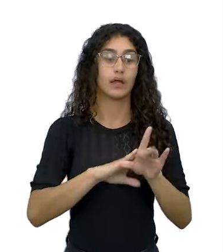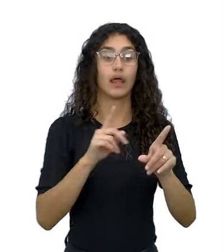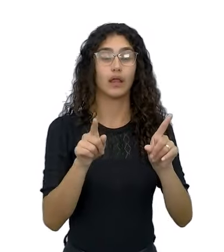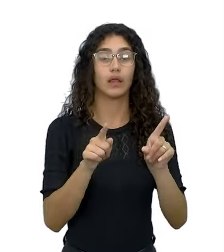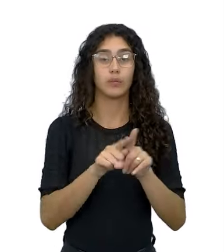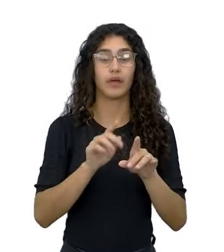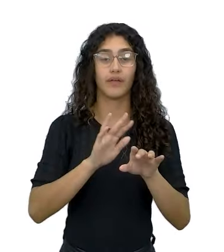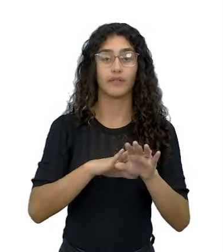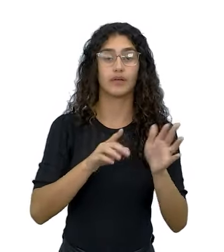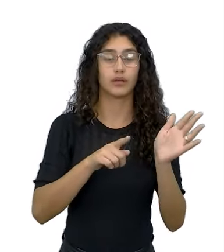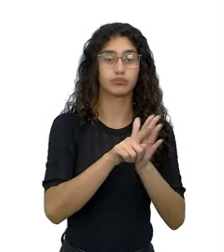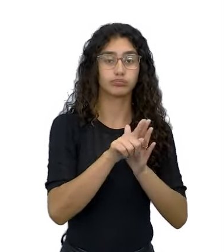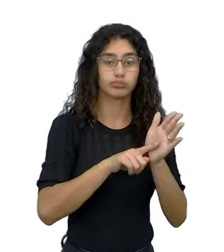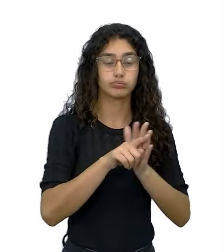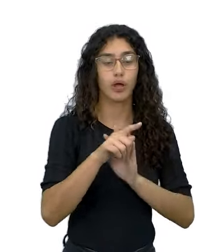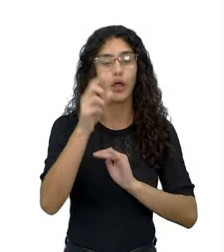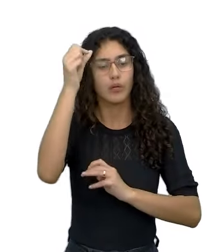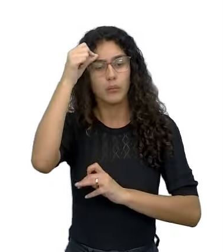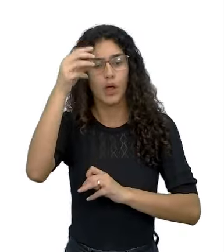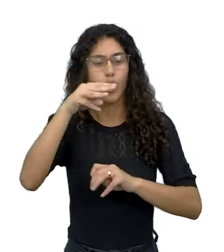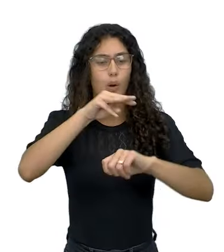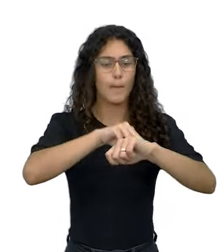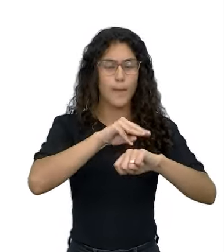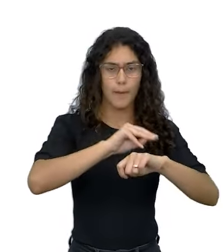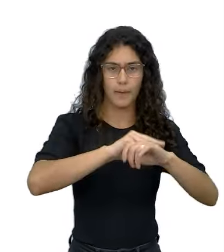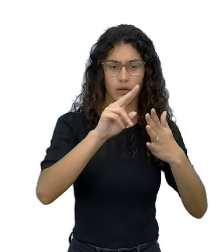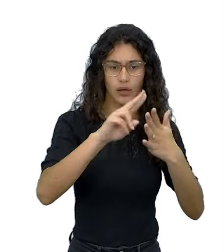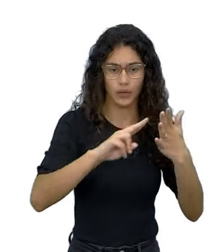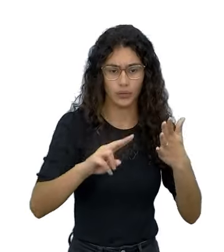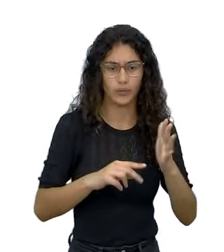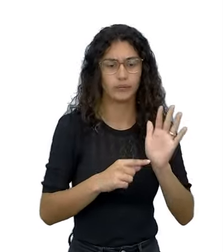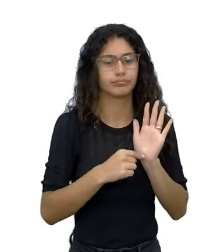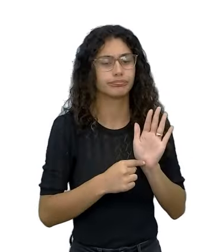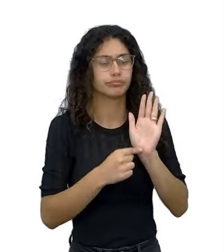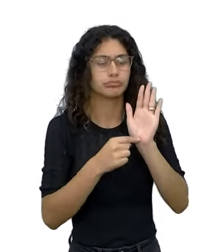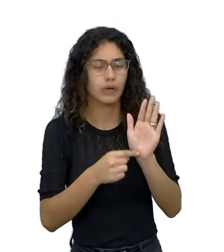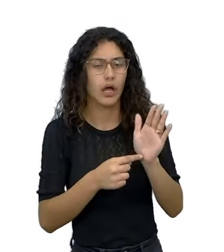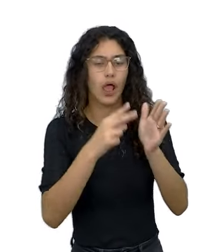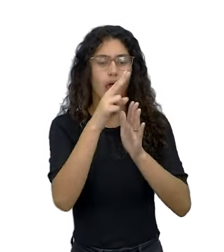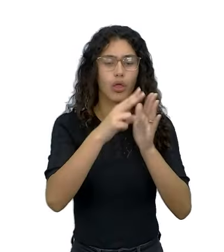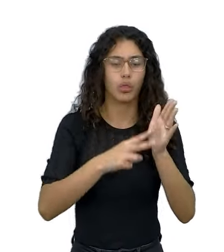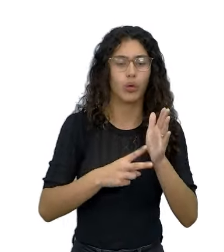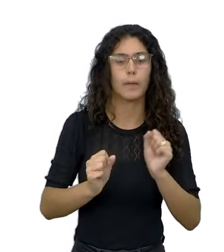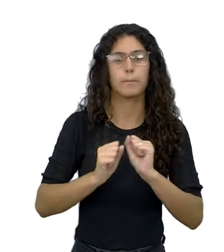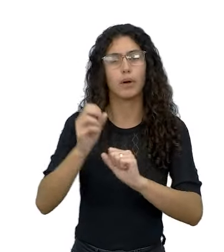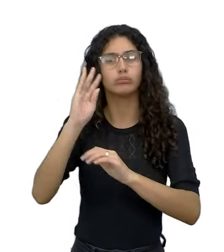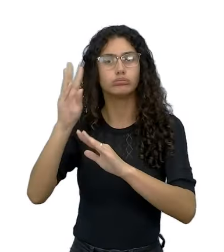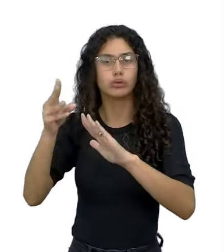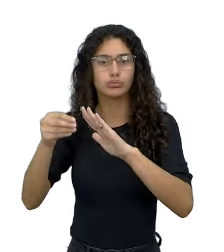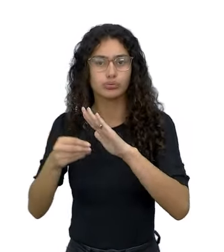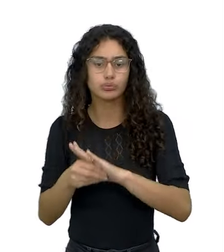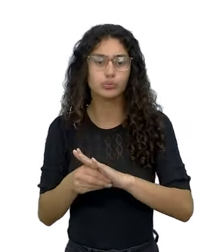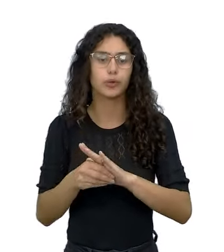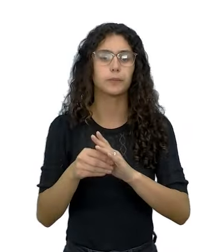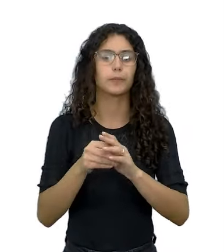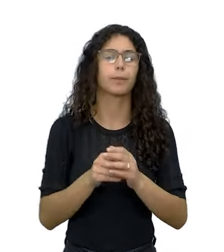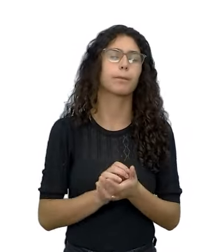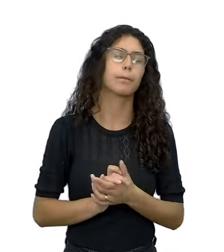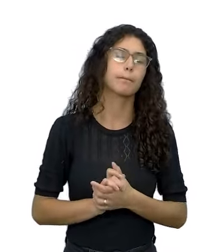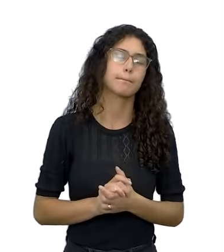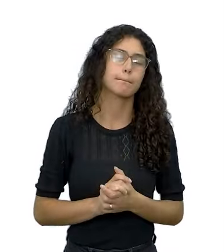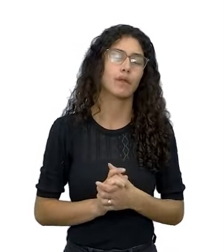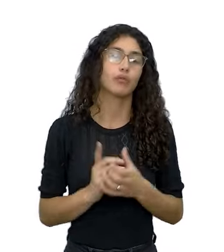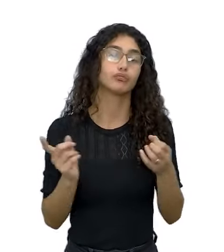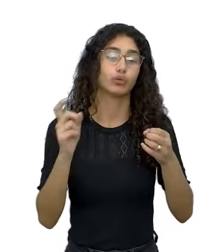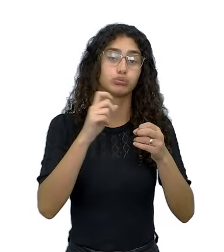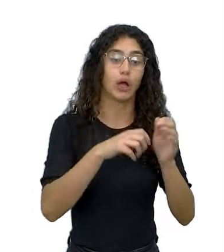a realizar essa leitura. Durante a leitura, então vai para a leitura, pode-se pensar então em resumo, né, fazer retomadas